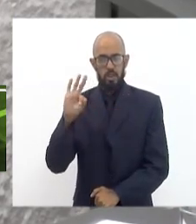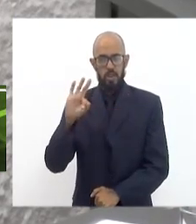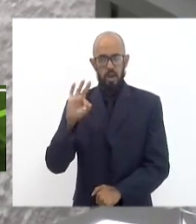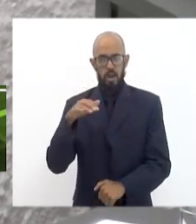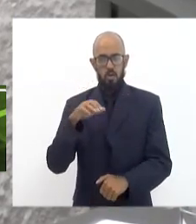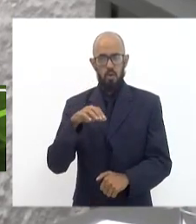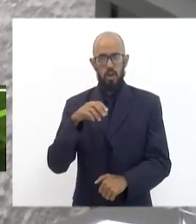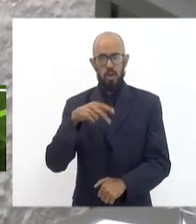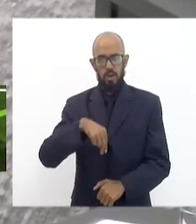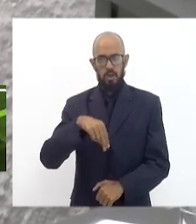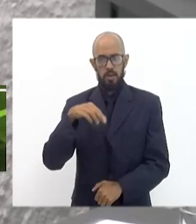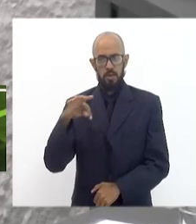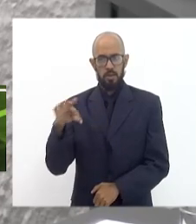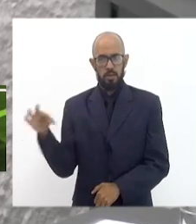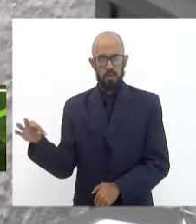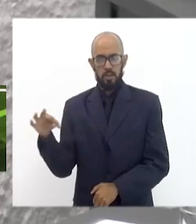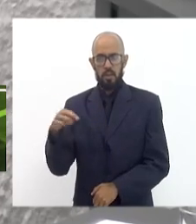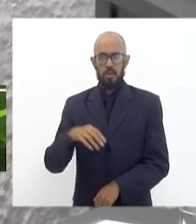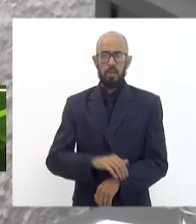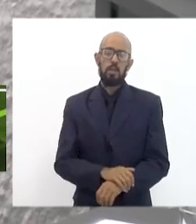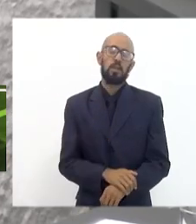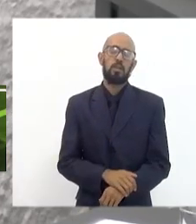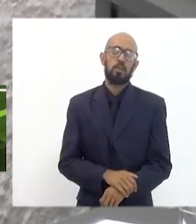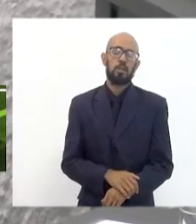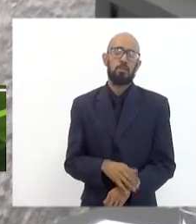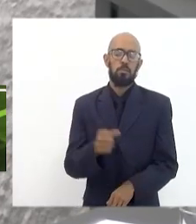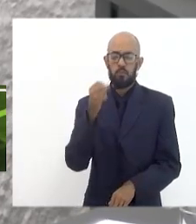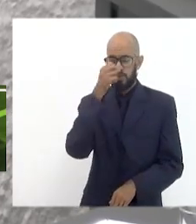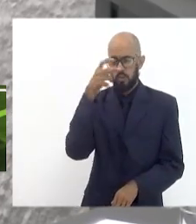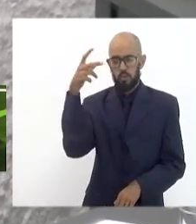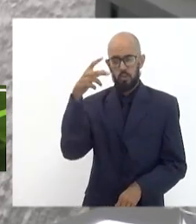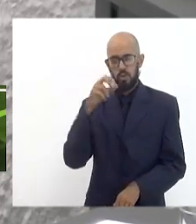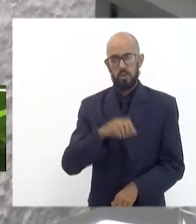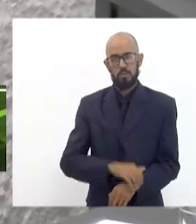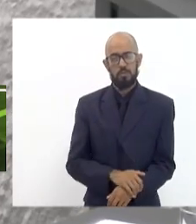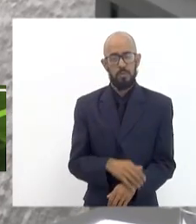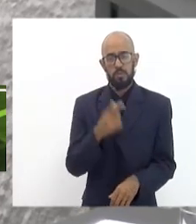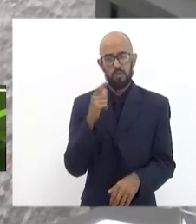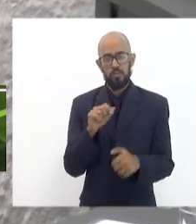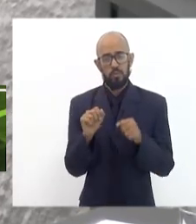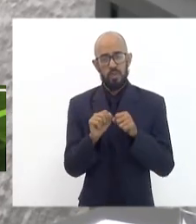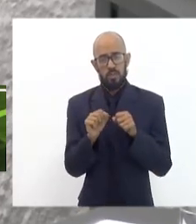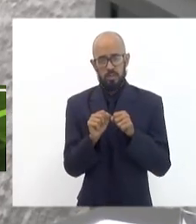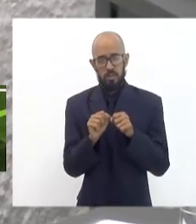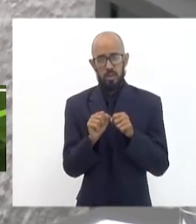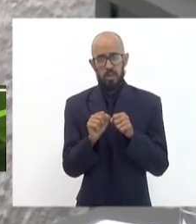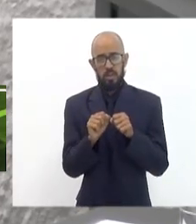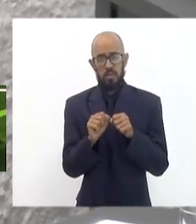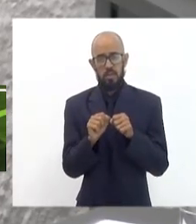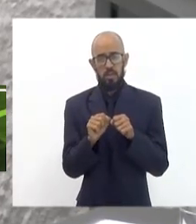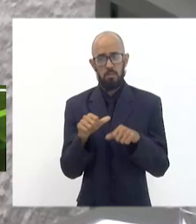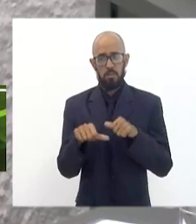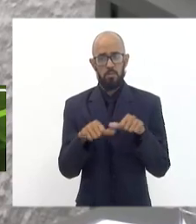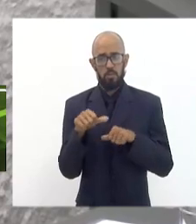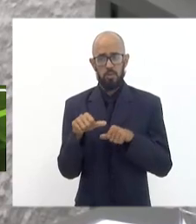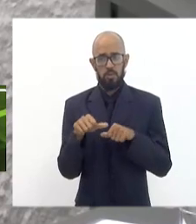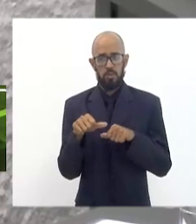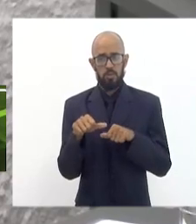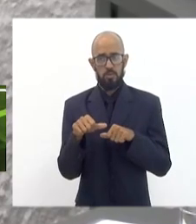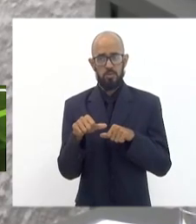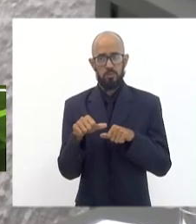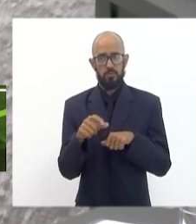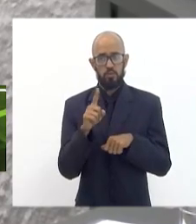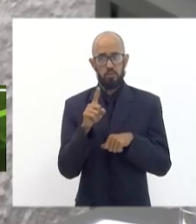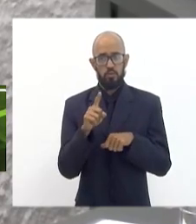com a prefeitura para que nós pudéssemos fazer essa reversão nós vamos fazer uma reversão